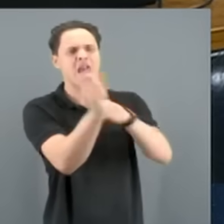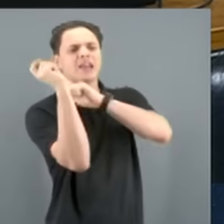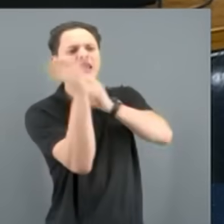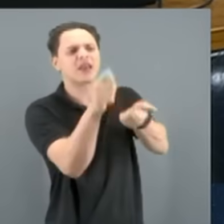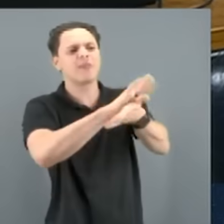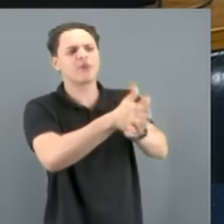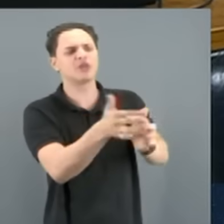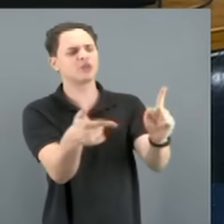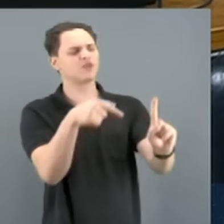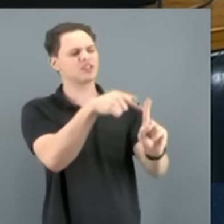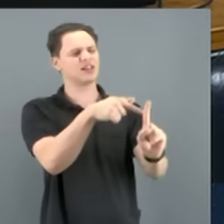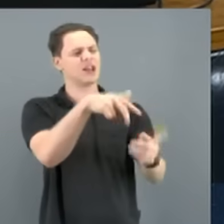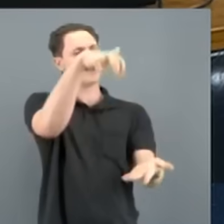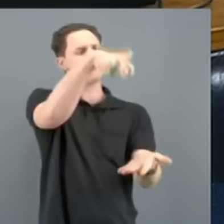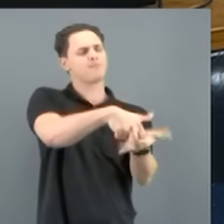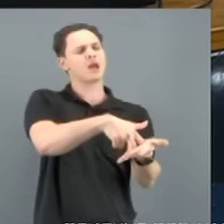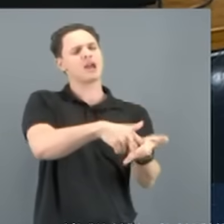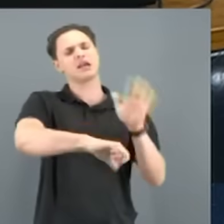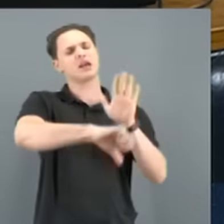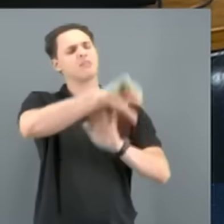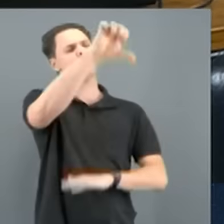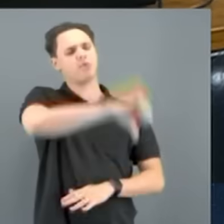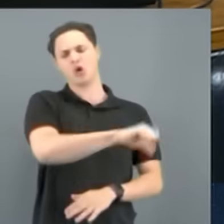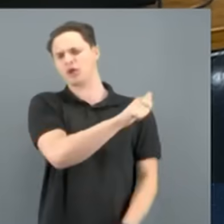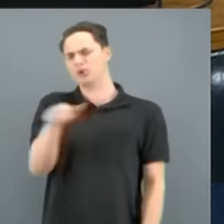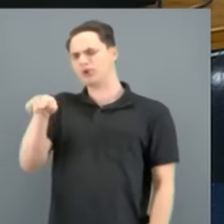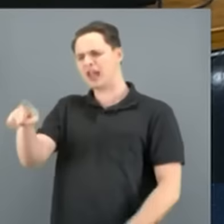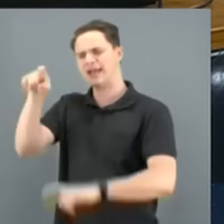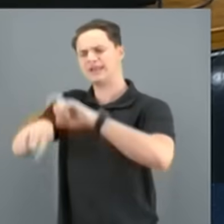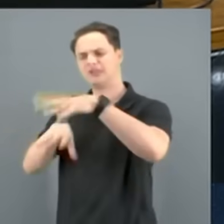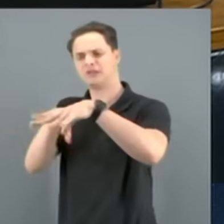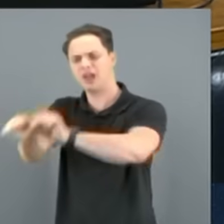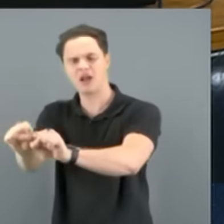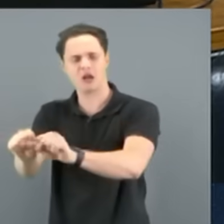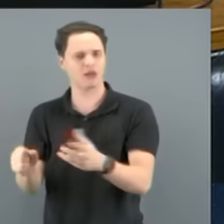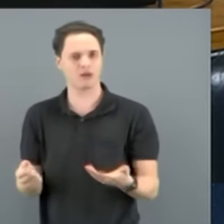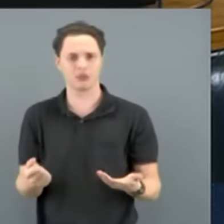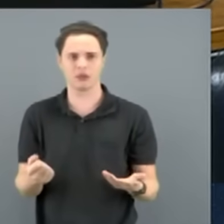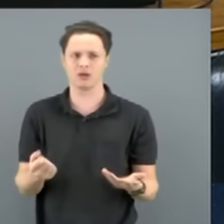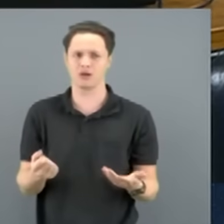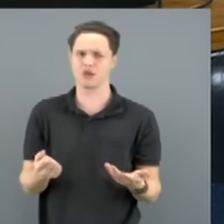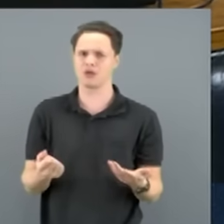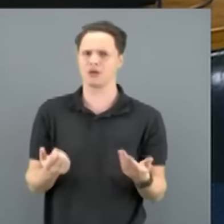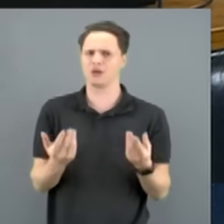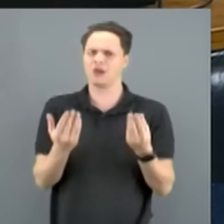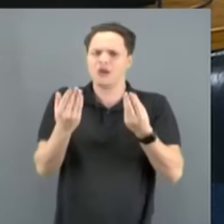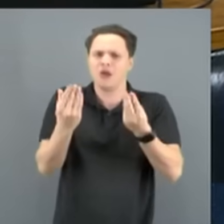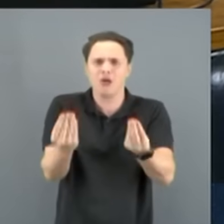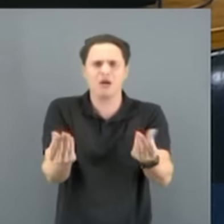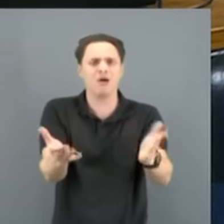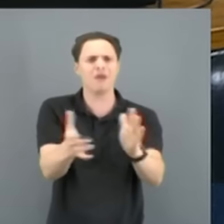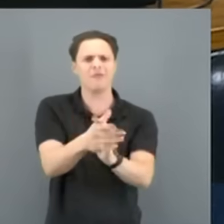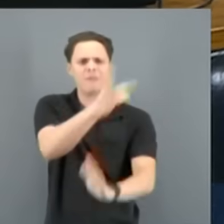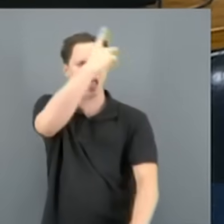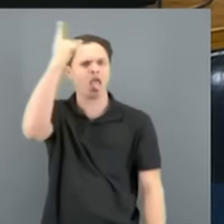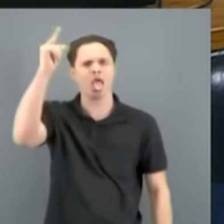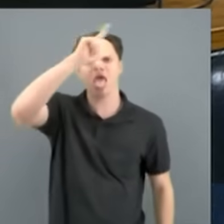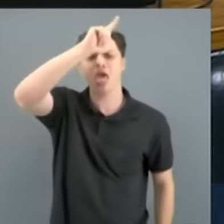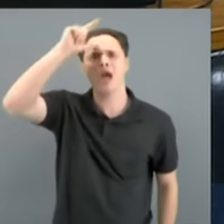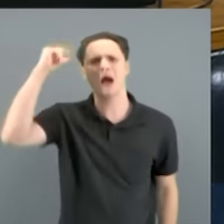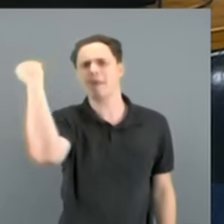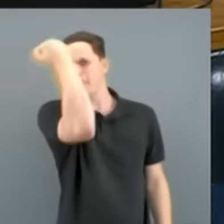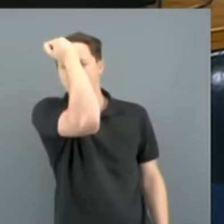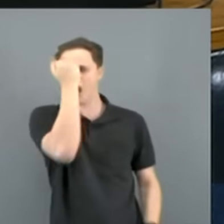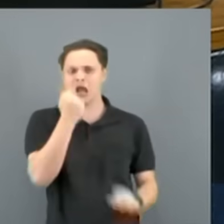isso para mim de fato é uma uma um Anseio muito grande de taxar a direita que nunca